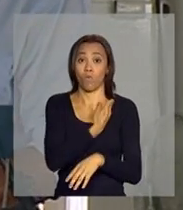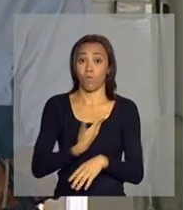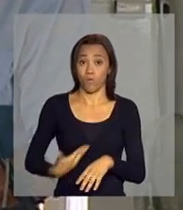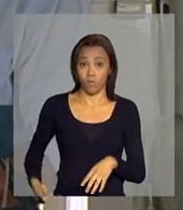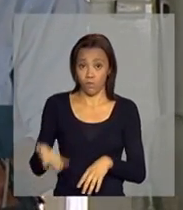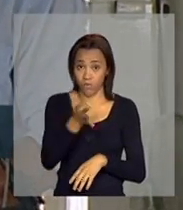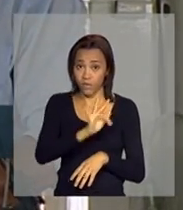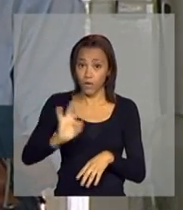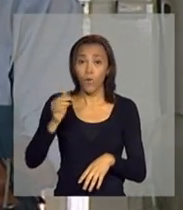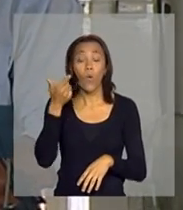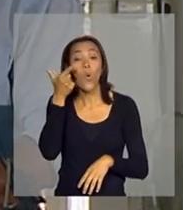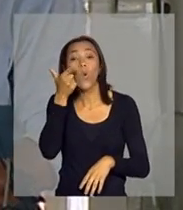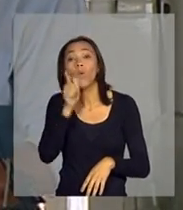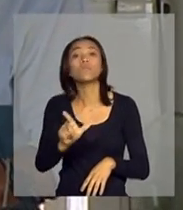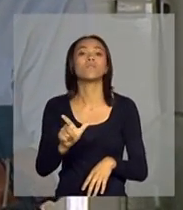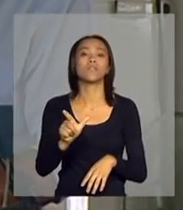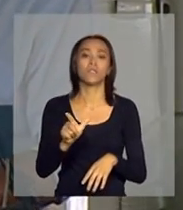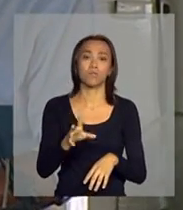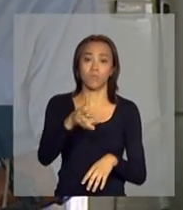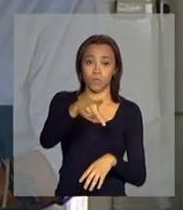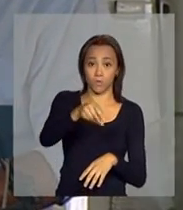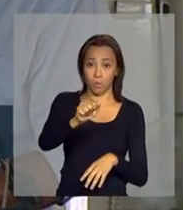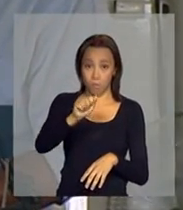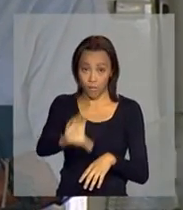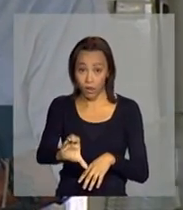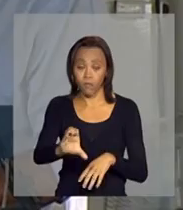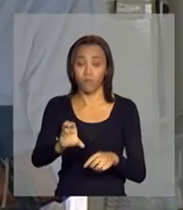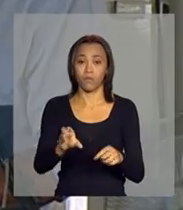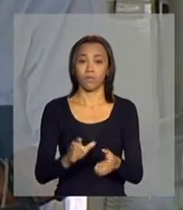conseguimos garantir no PAC das concessões,